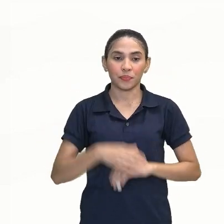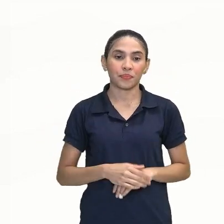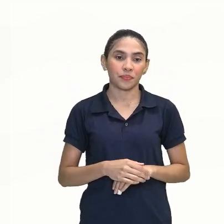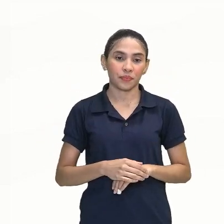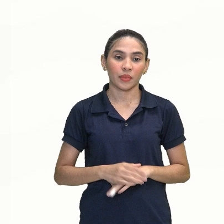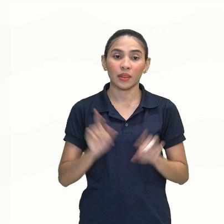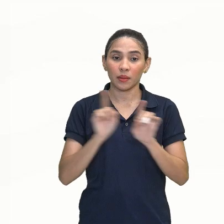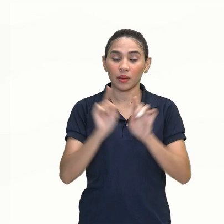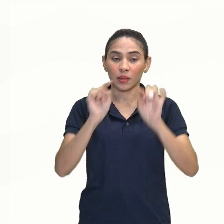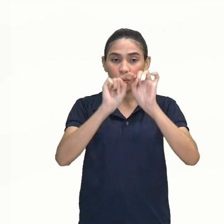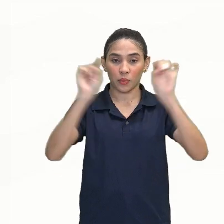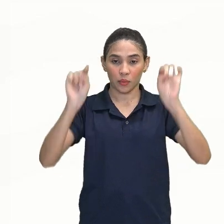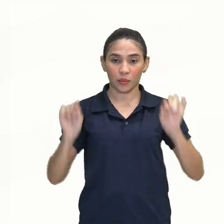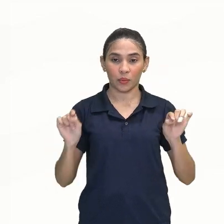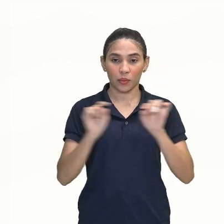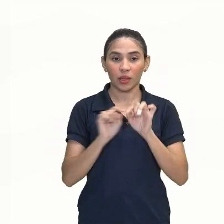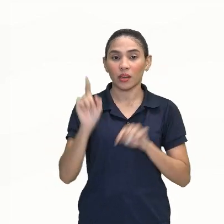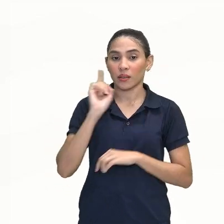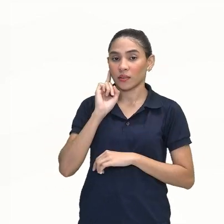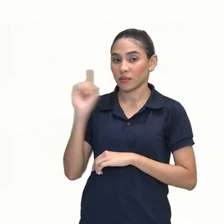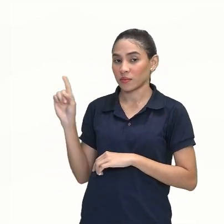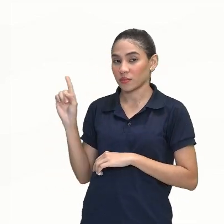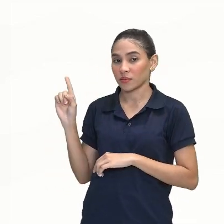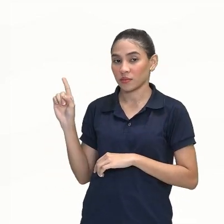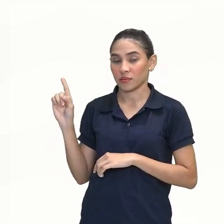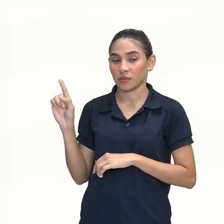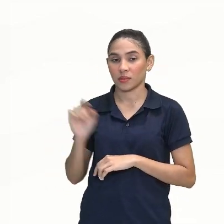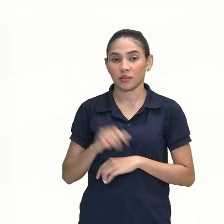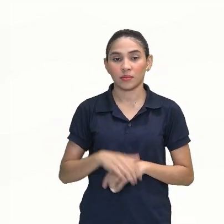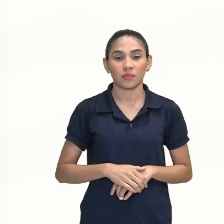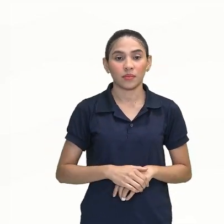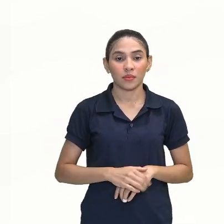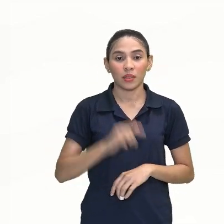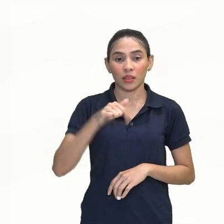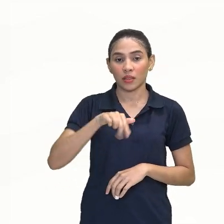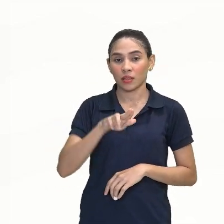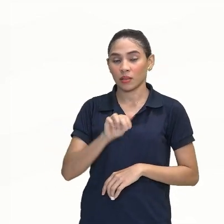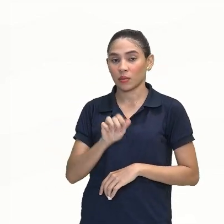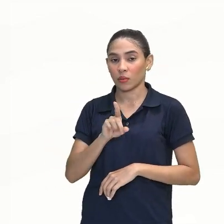um quadrado, que é o nosso quadrilátero